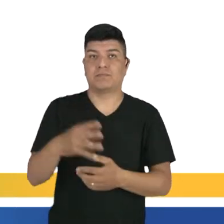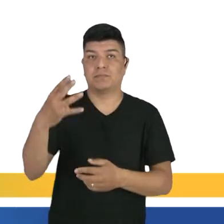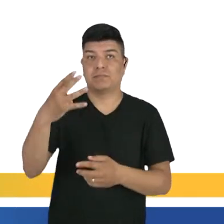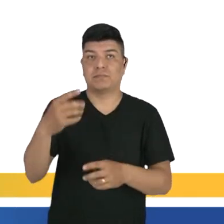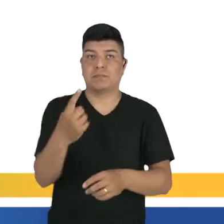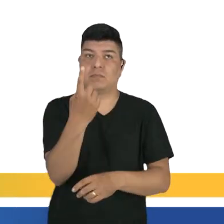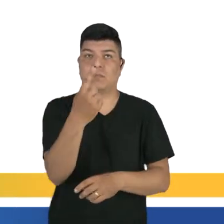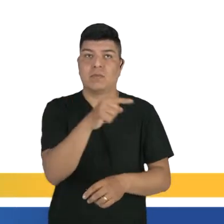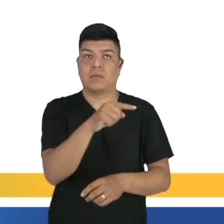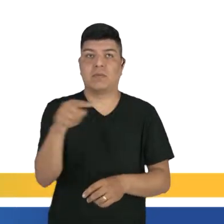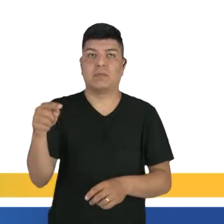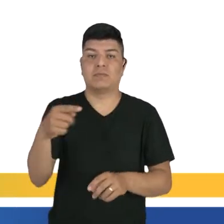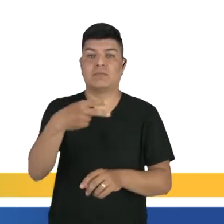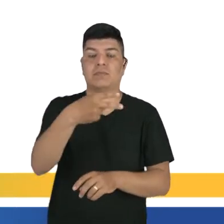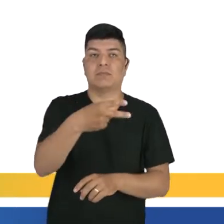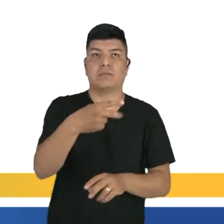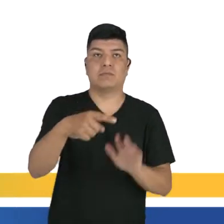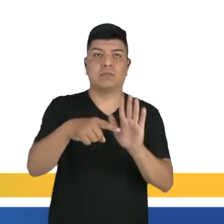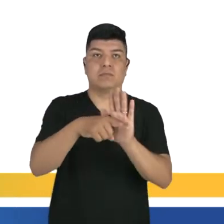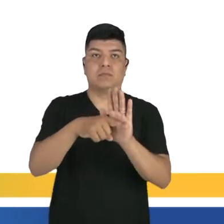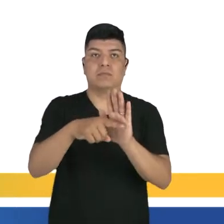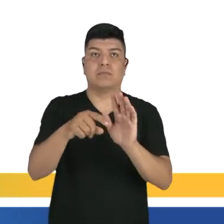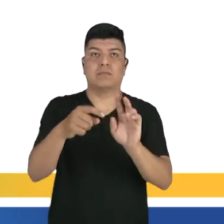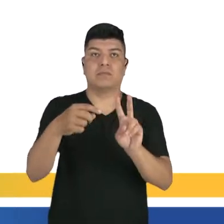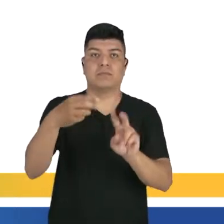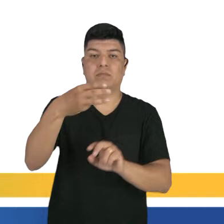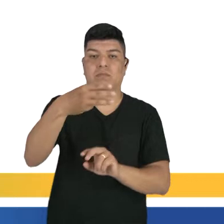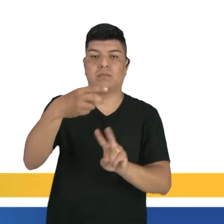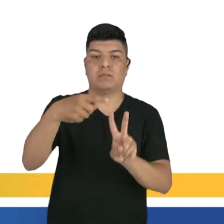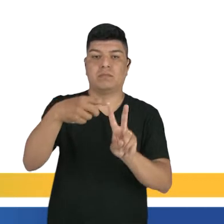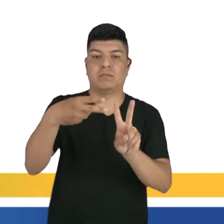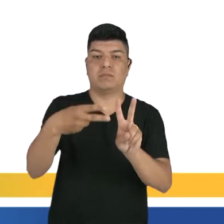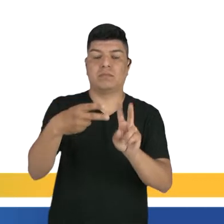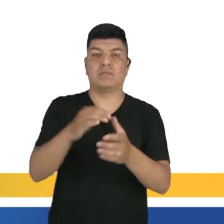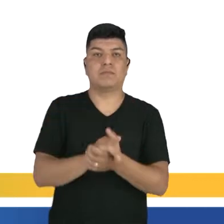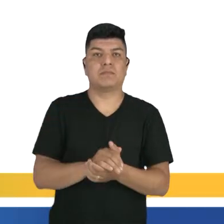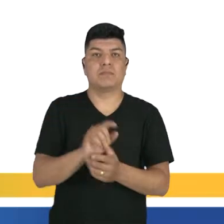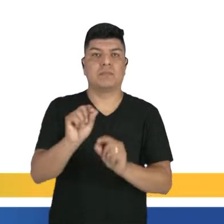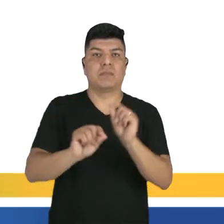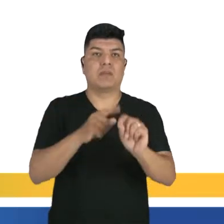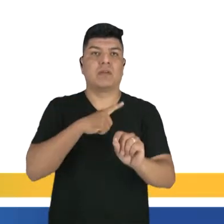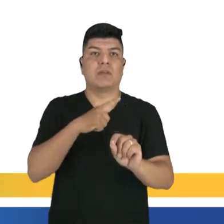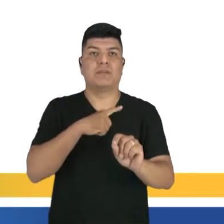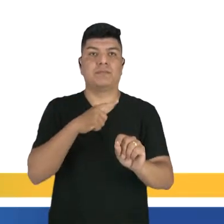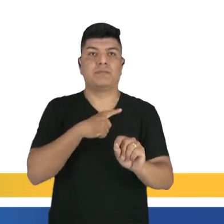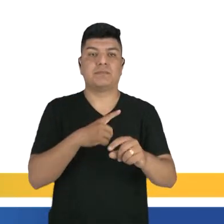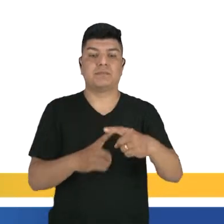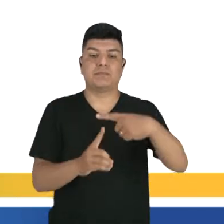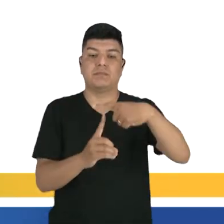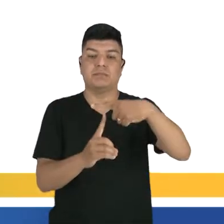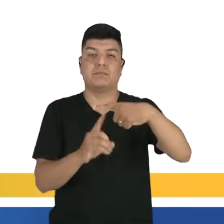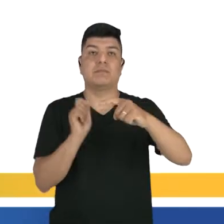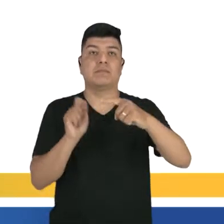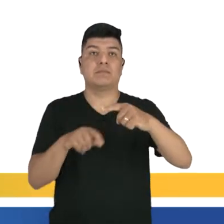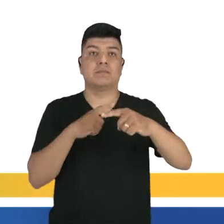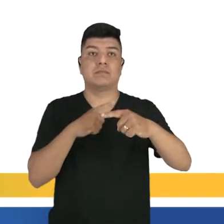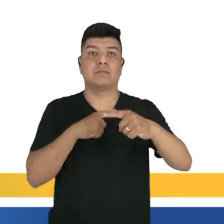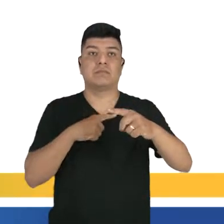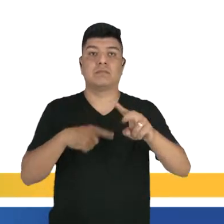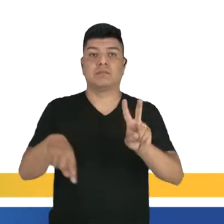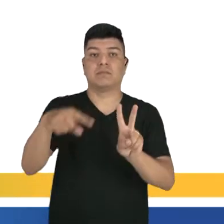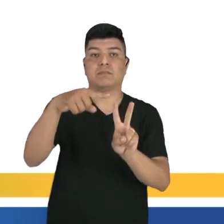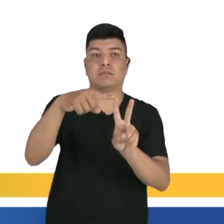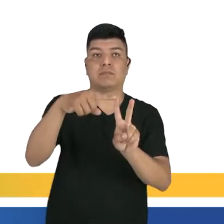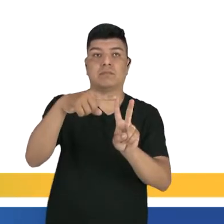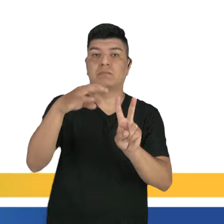caso, 1 sobre 2 menos raiz cúbica de 2. O que nós temos aí? Os denominadores dessas frações possuem